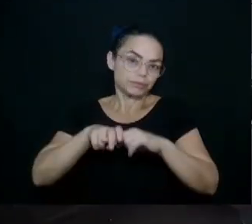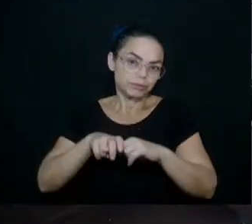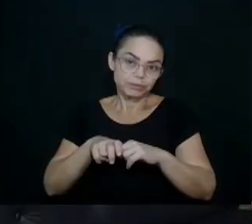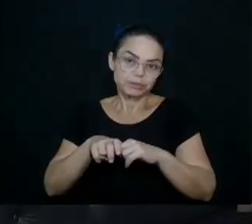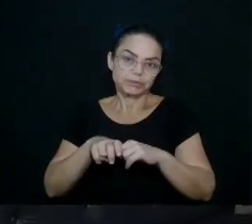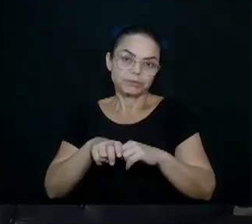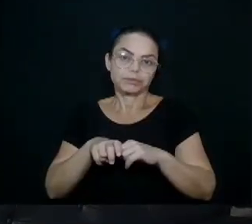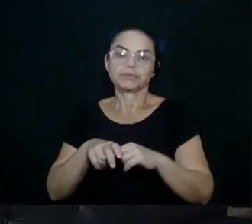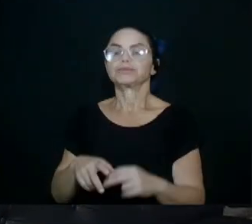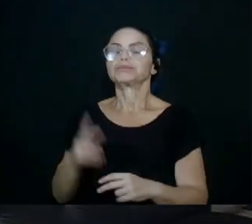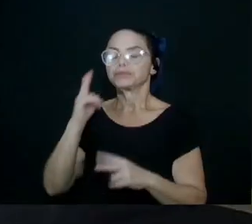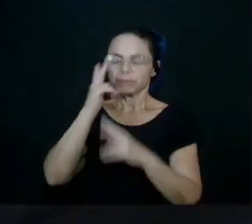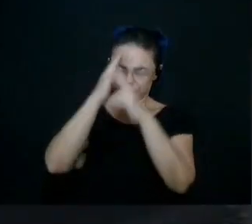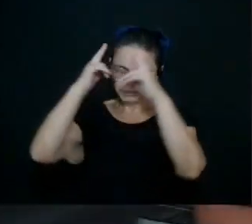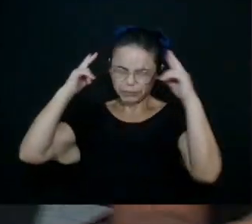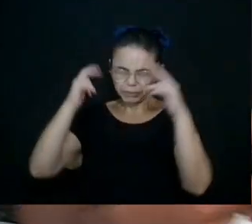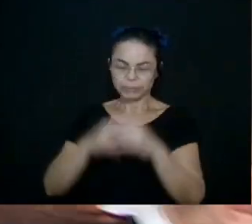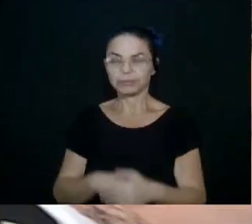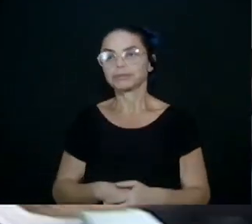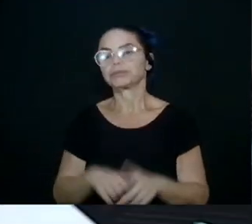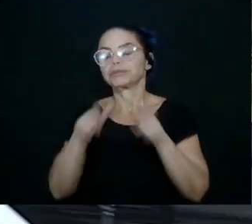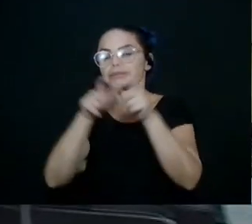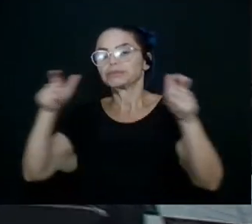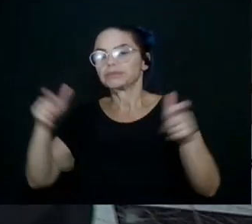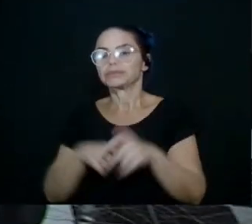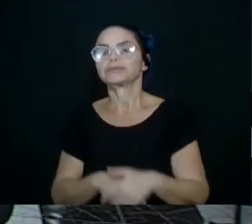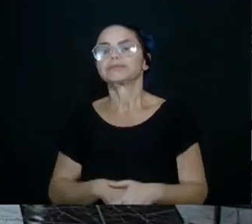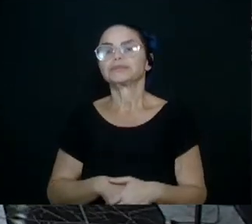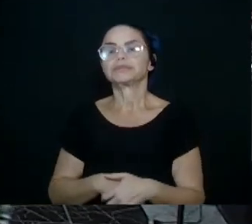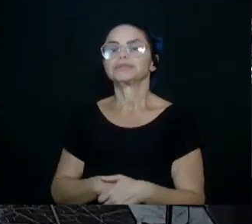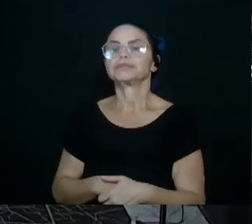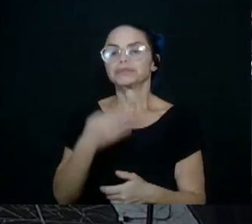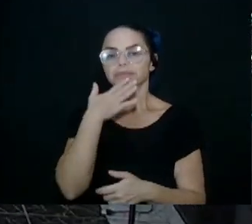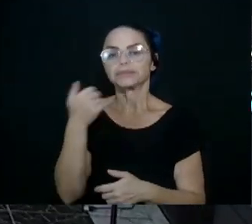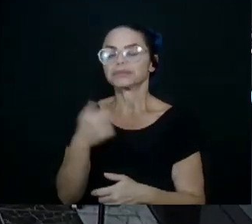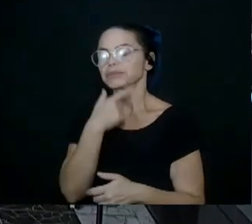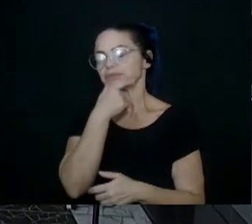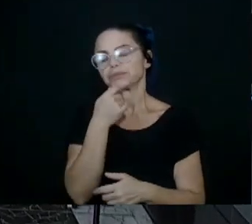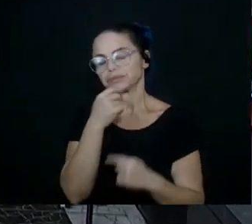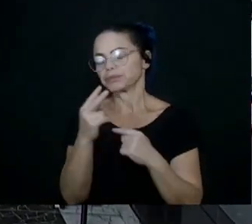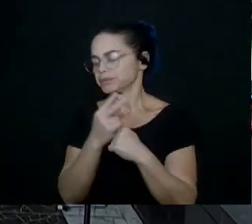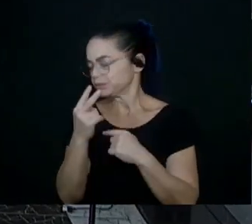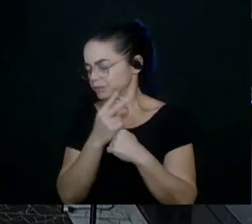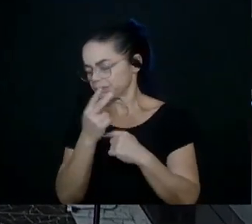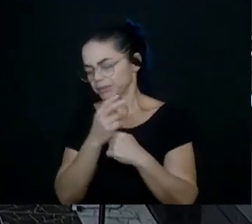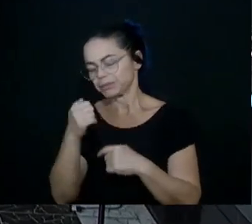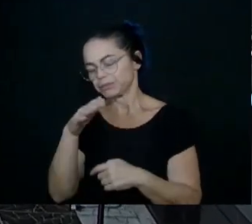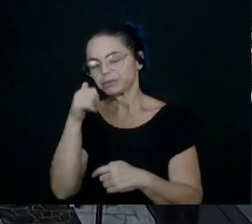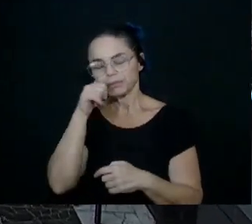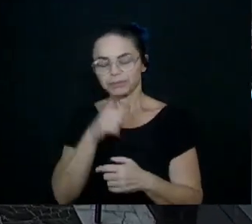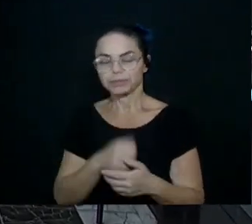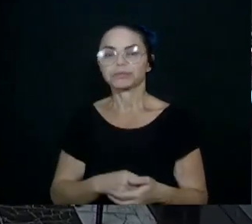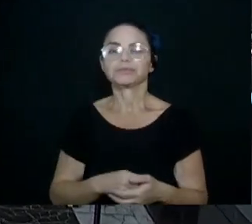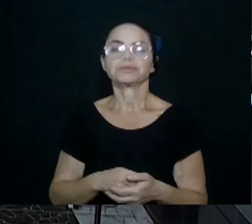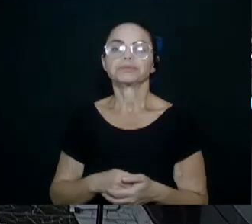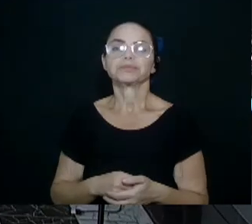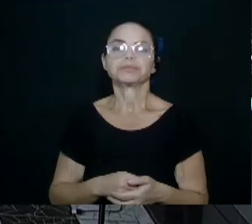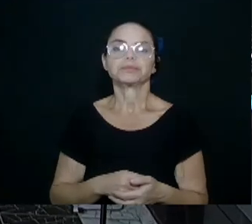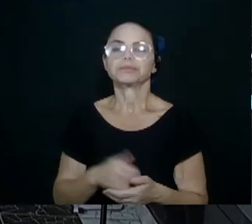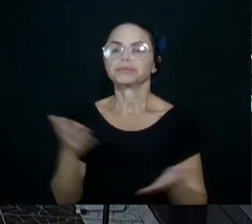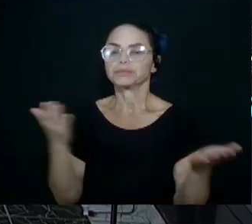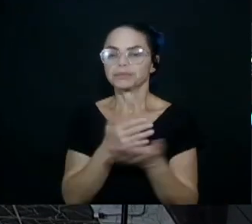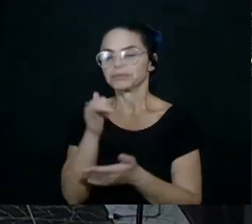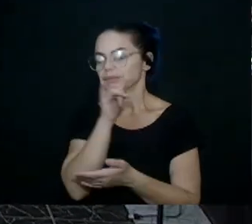cortar cabelo. Hoje em dia a gente está expandindo muito essa ideia. O homem está se cuidando muito mais hoje em dia. Hoje, por exemplo, um